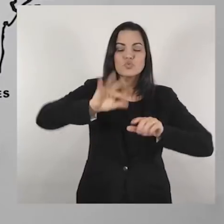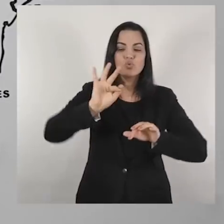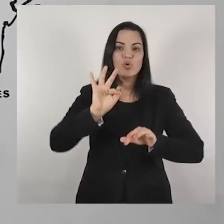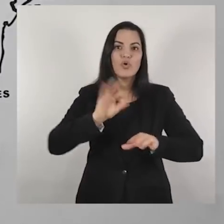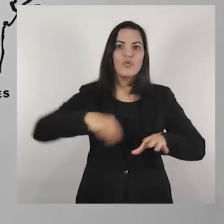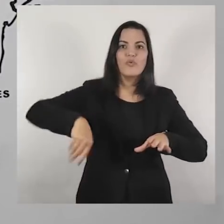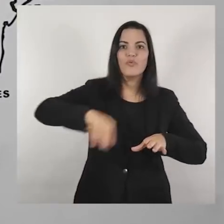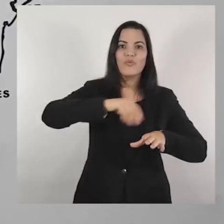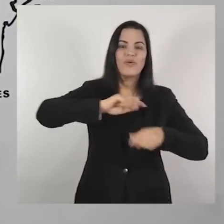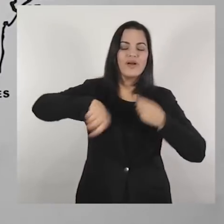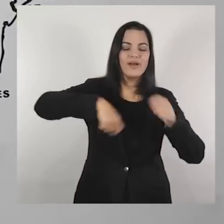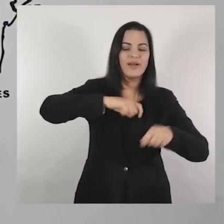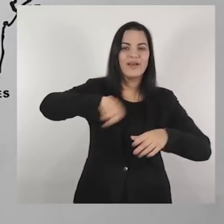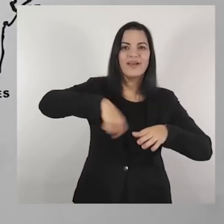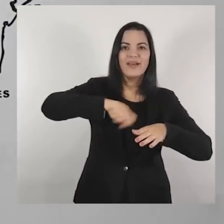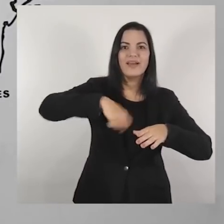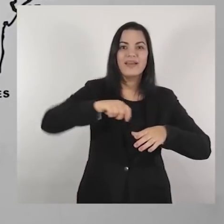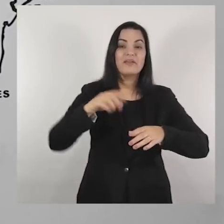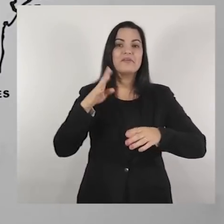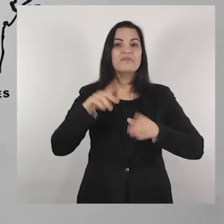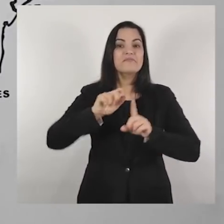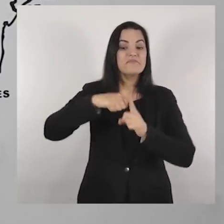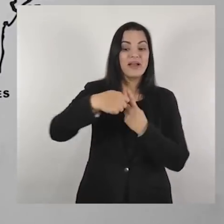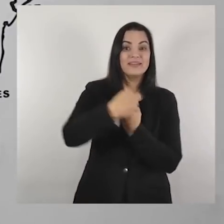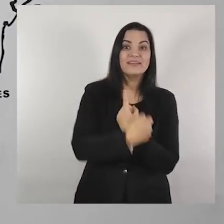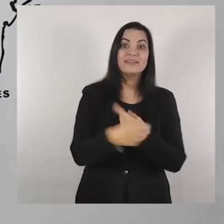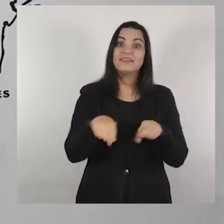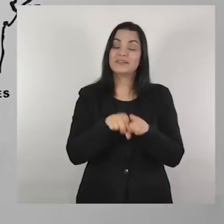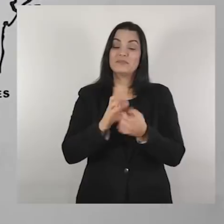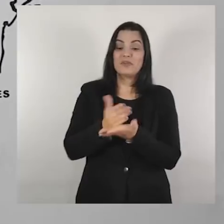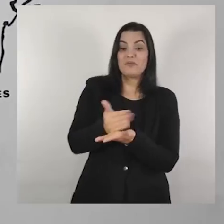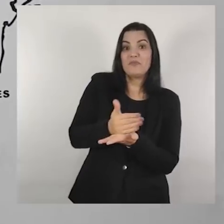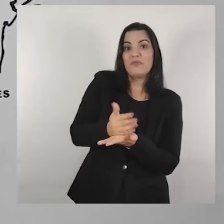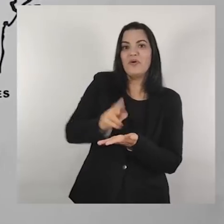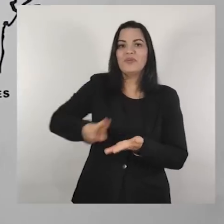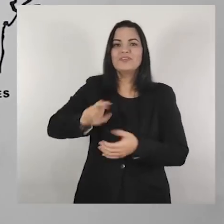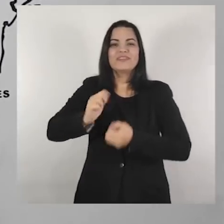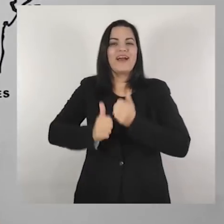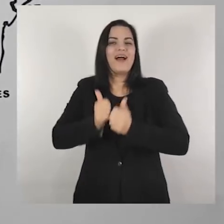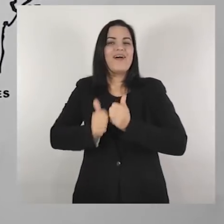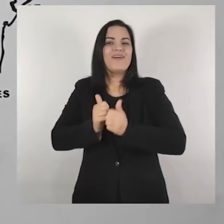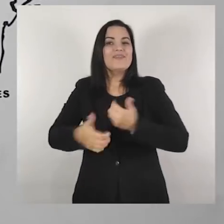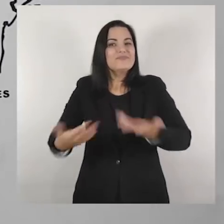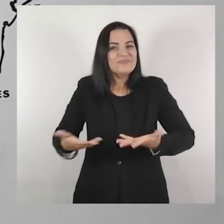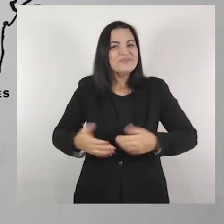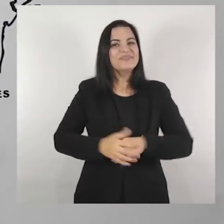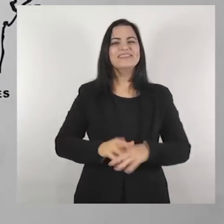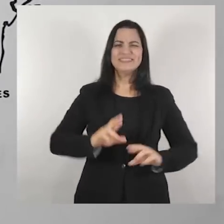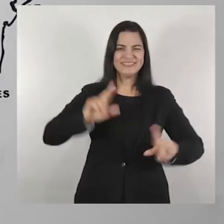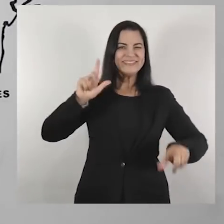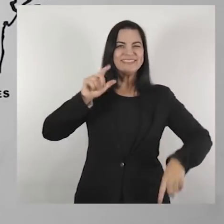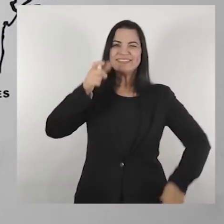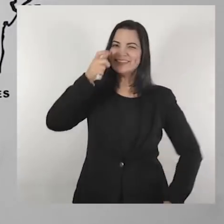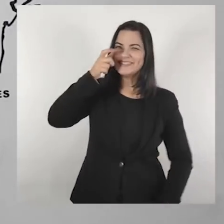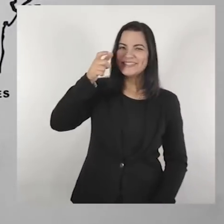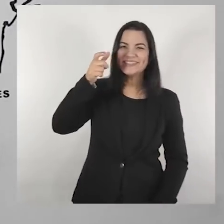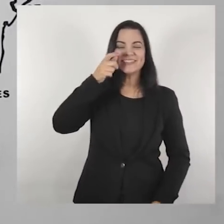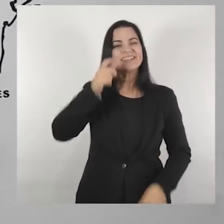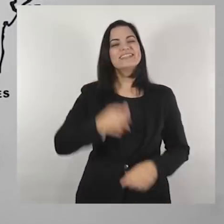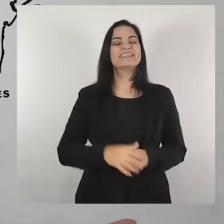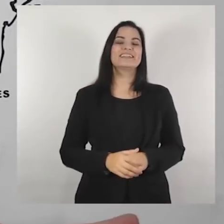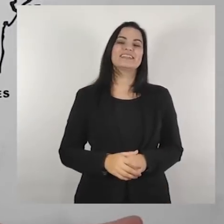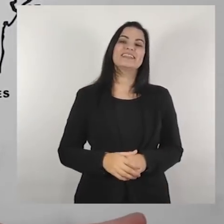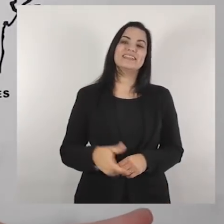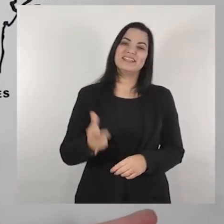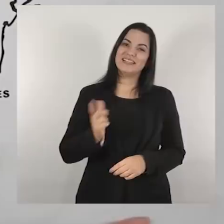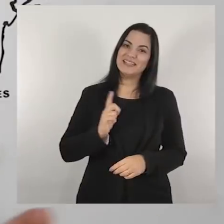e bolo de arroz. Olha quanta coisa interessante! Já que estamos falando de coisas